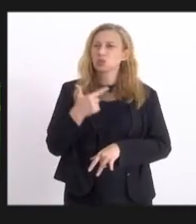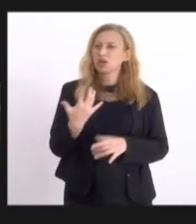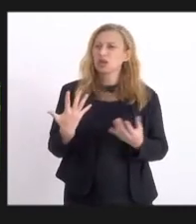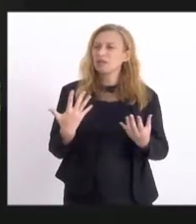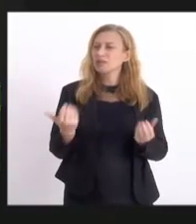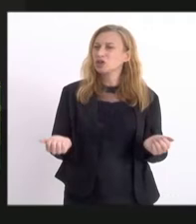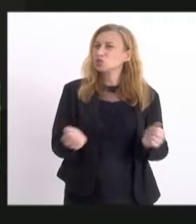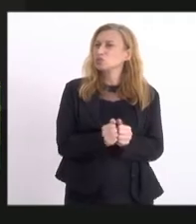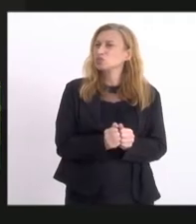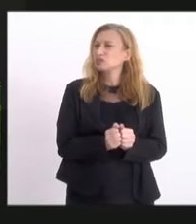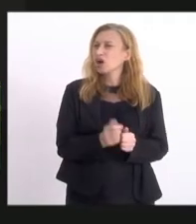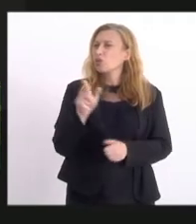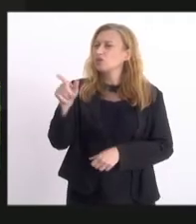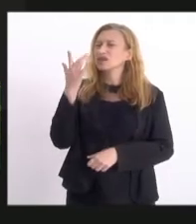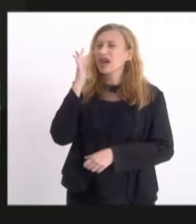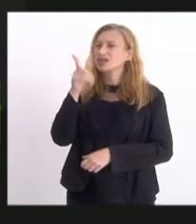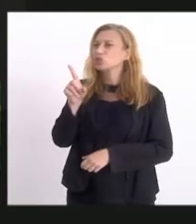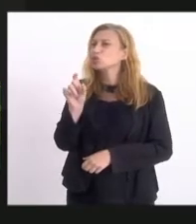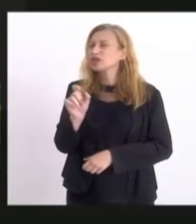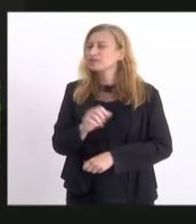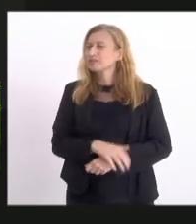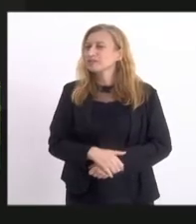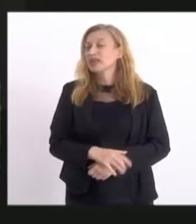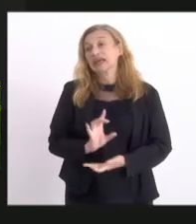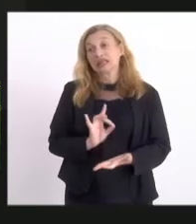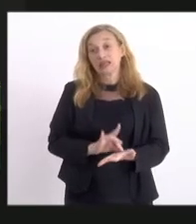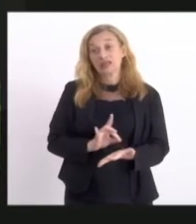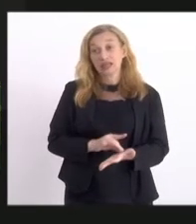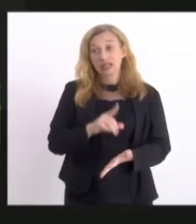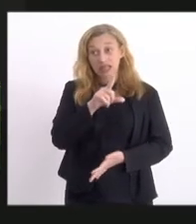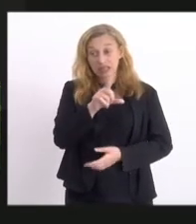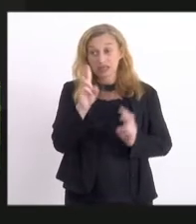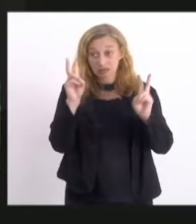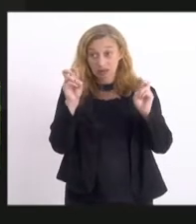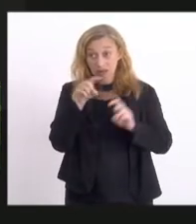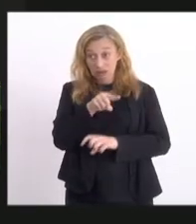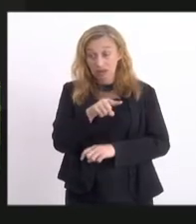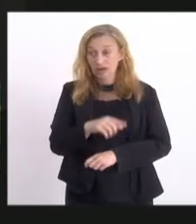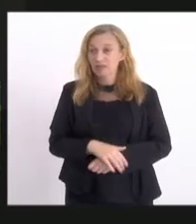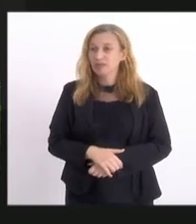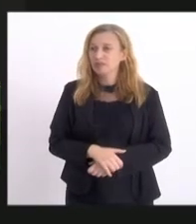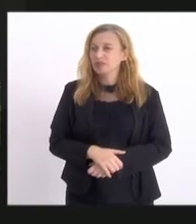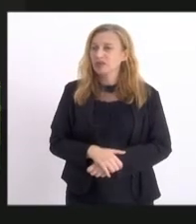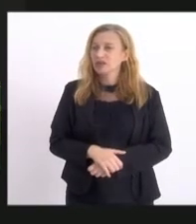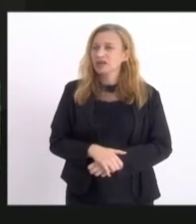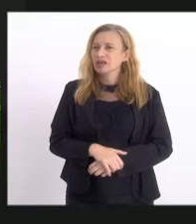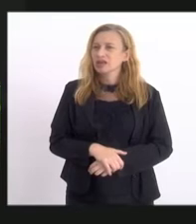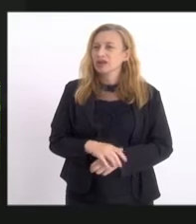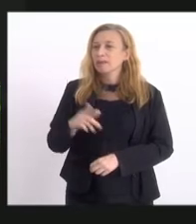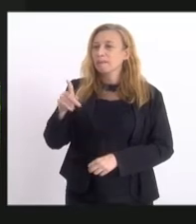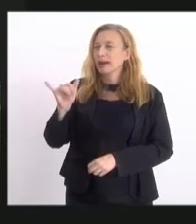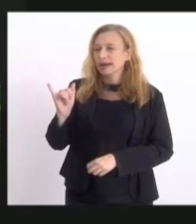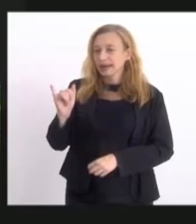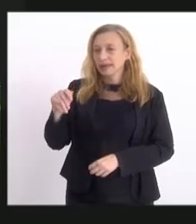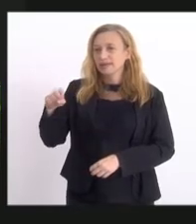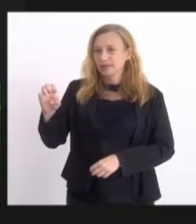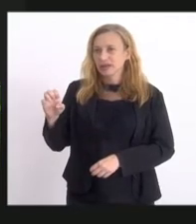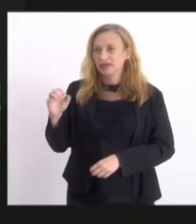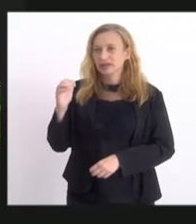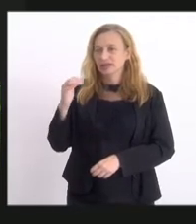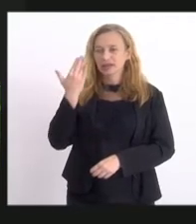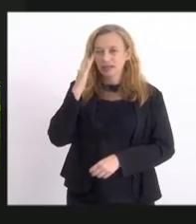acha? Na verdade, nesse caso específico, Luiz, ela ajuda os pais.